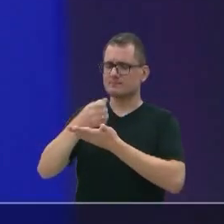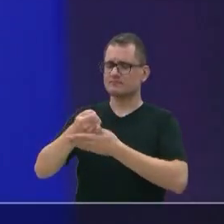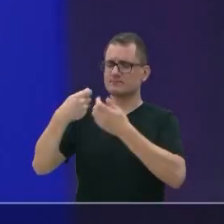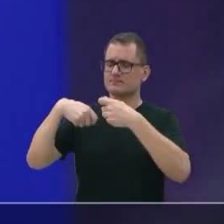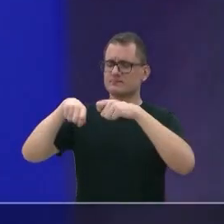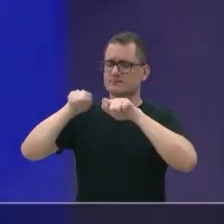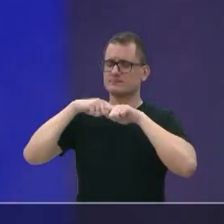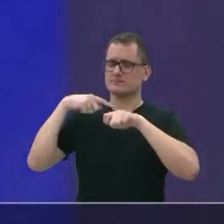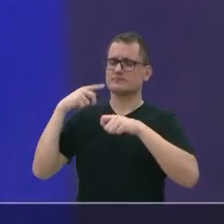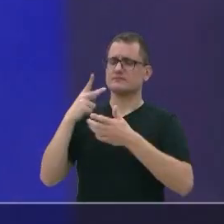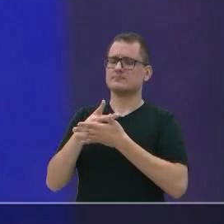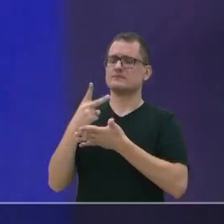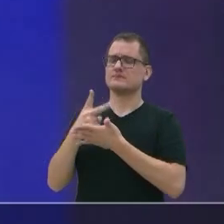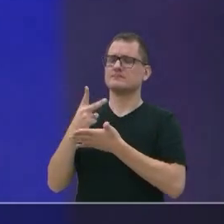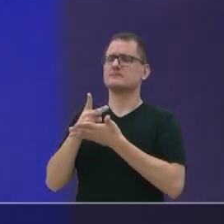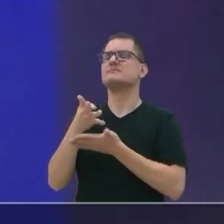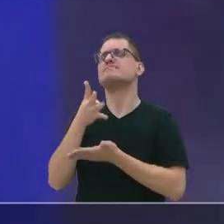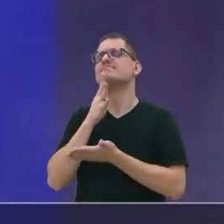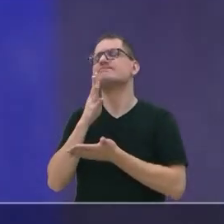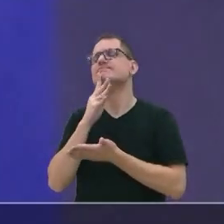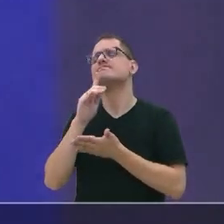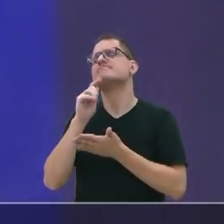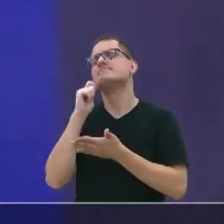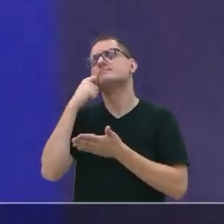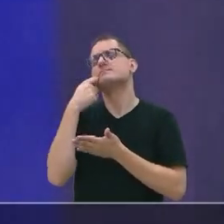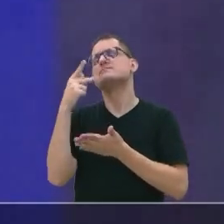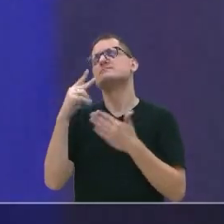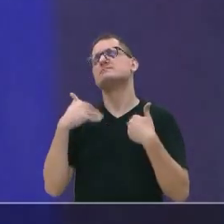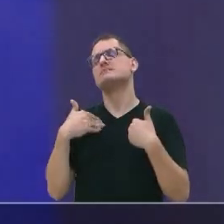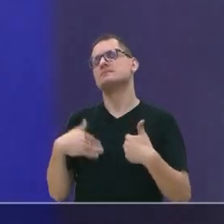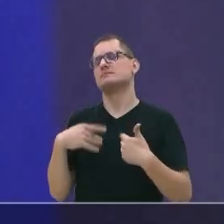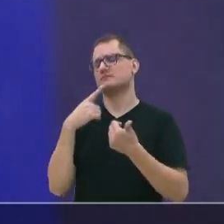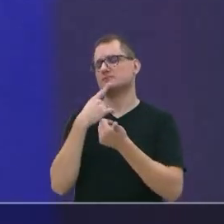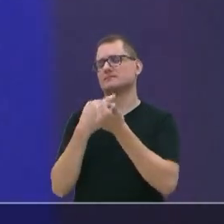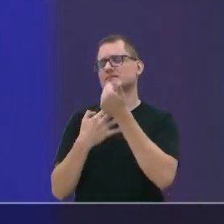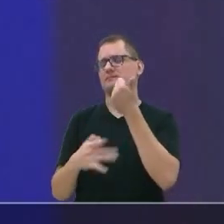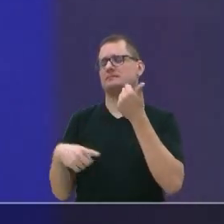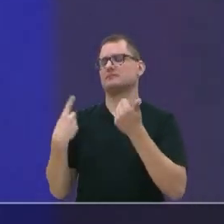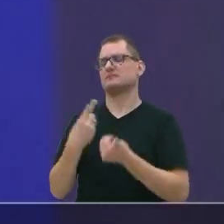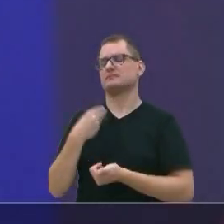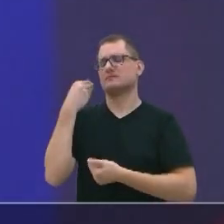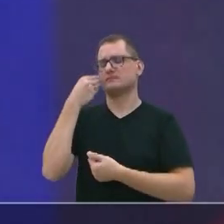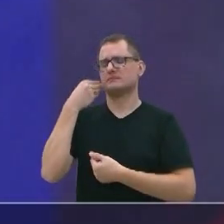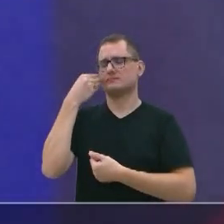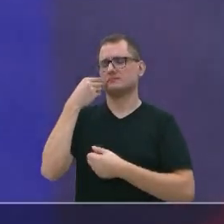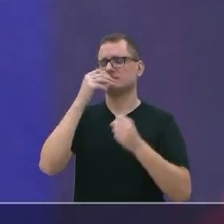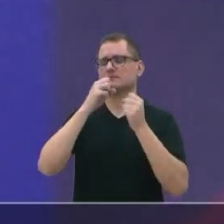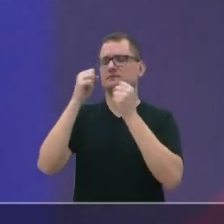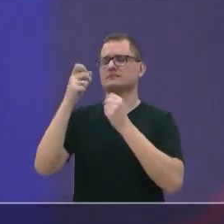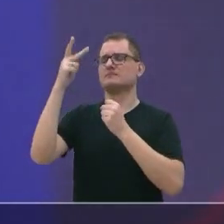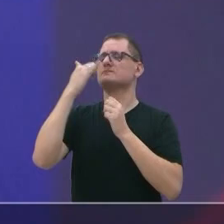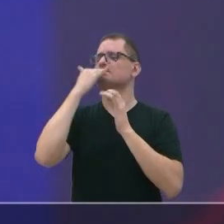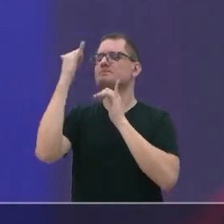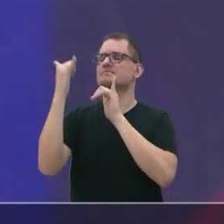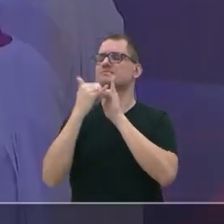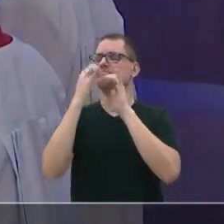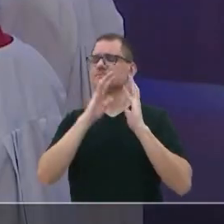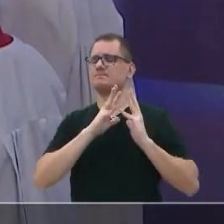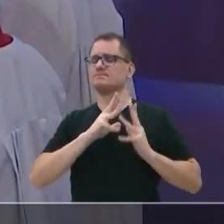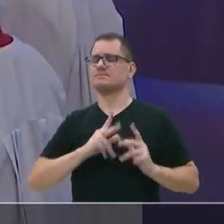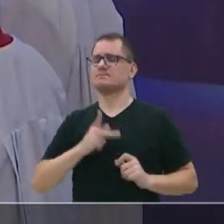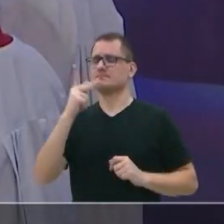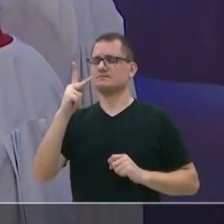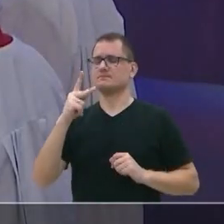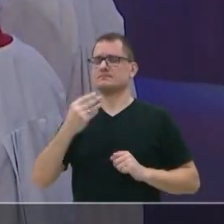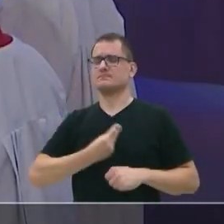sagrados mistérios do vosso corpo, do vosso sangue, que experimentemos sempre em nós sua eficácia redentora. Vós